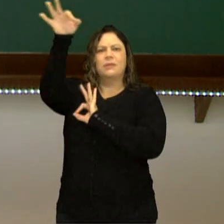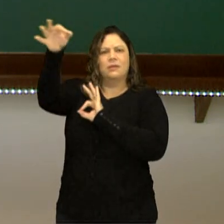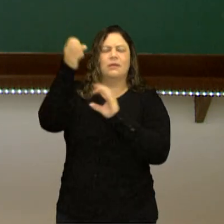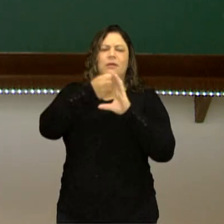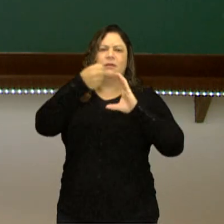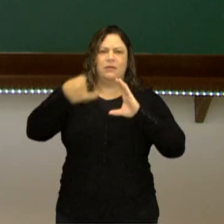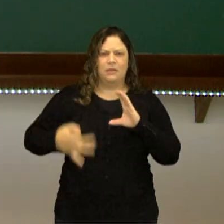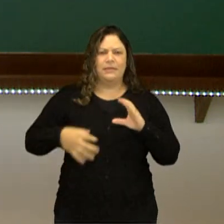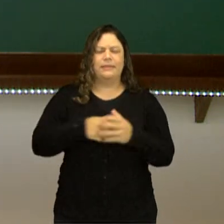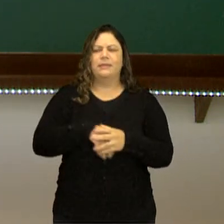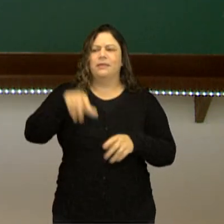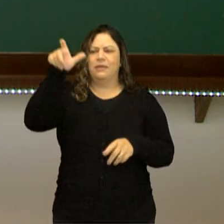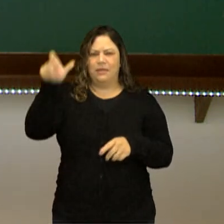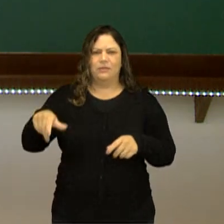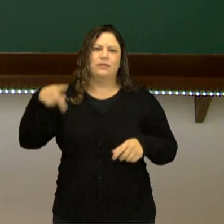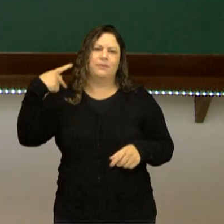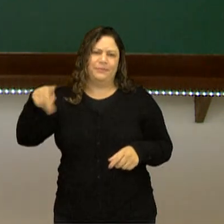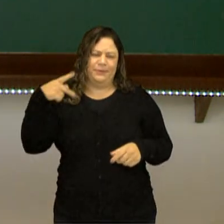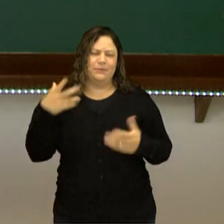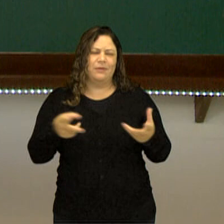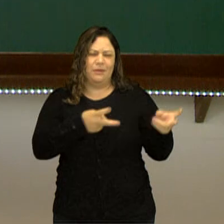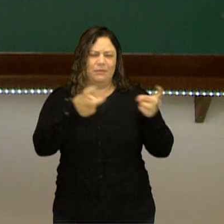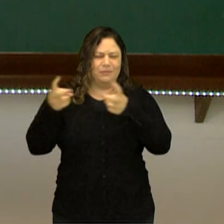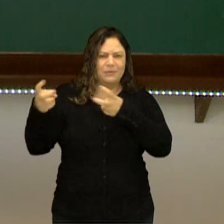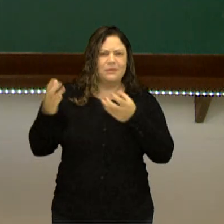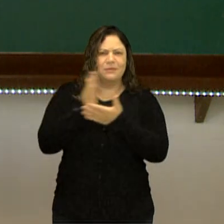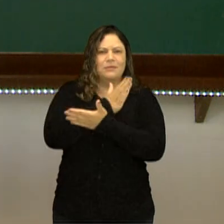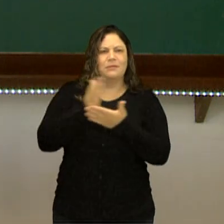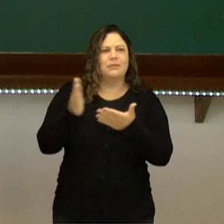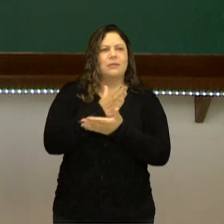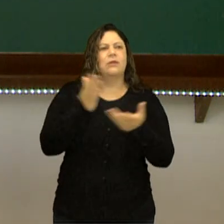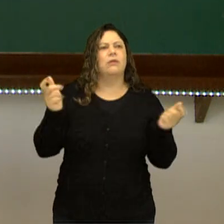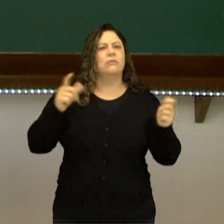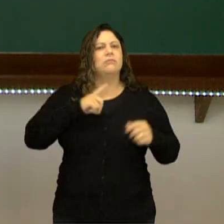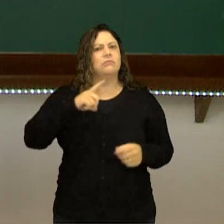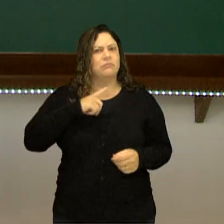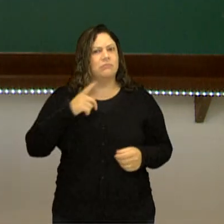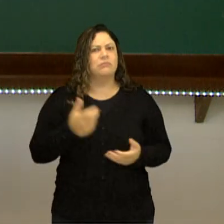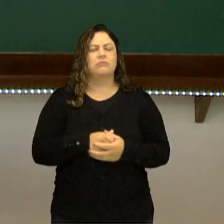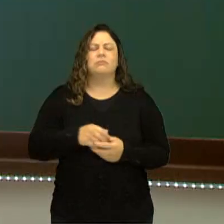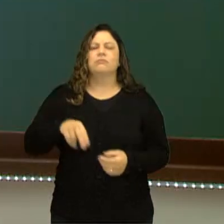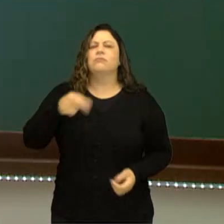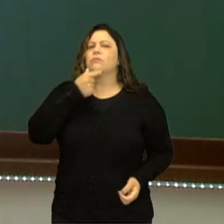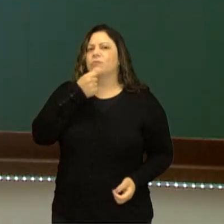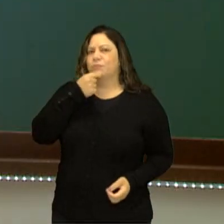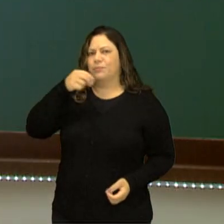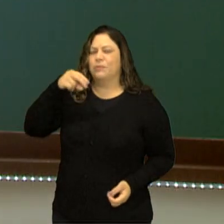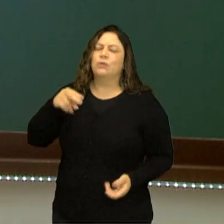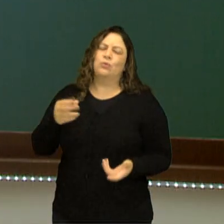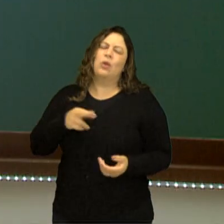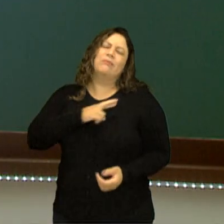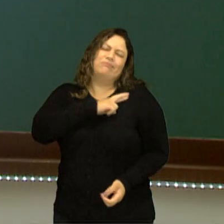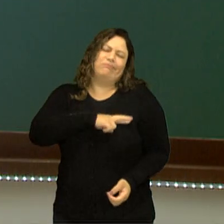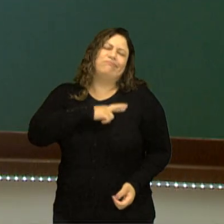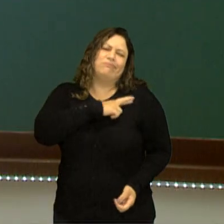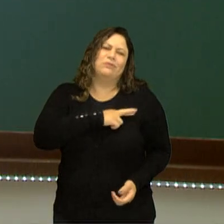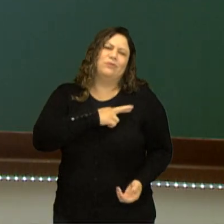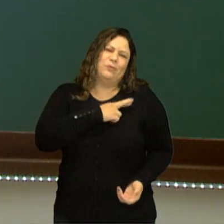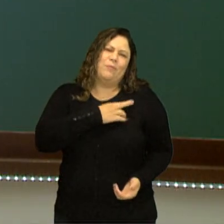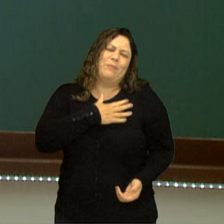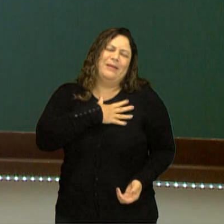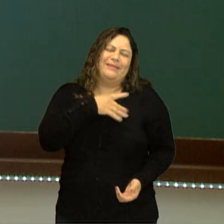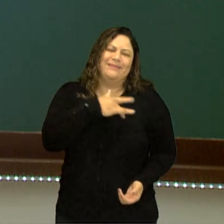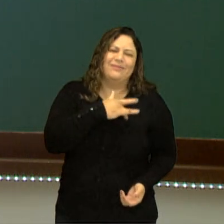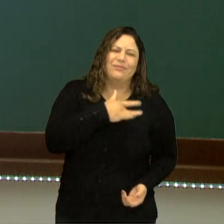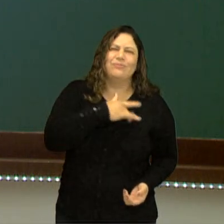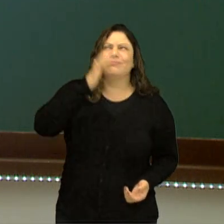desses personagens? Vejamos algumas. Nós temos aqui, o Norberto é um personagem romântico, isso mesmo. Ele